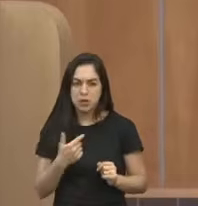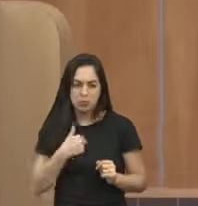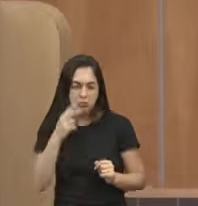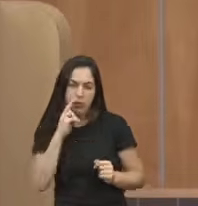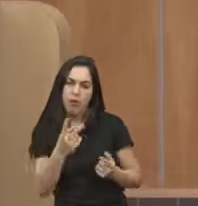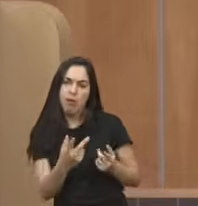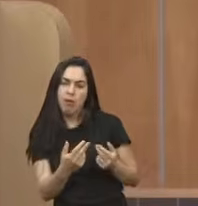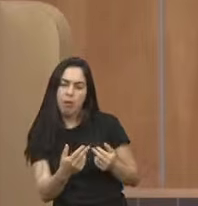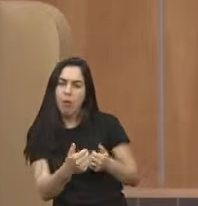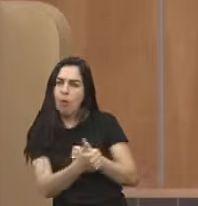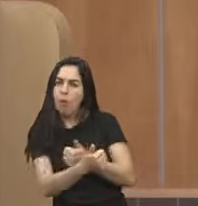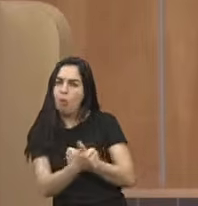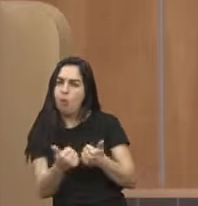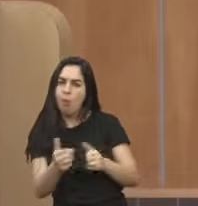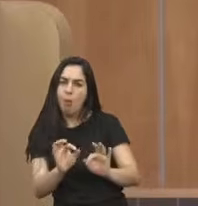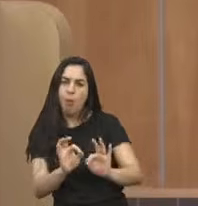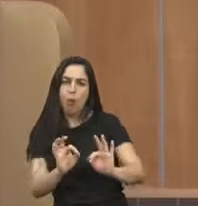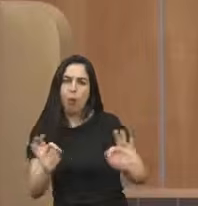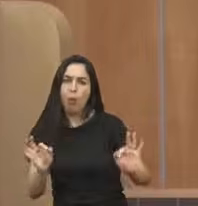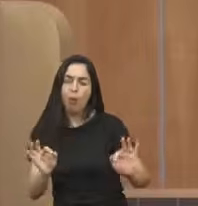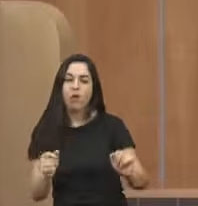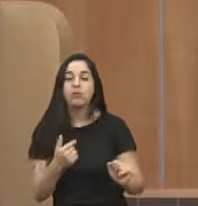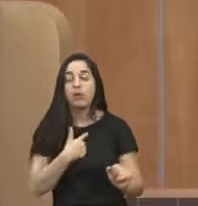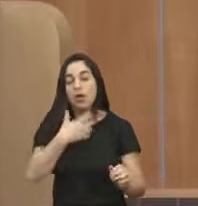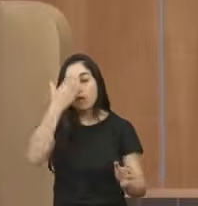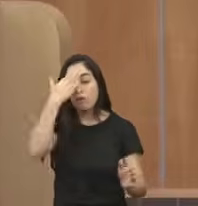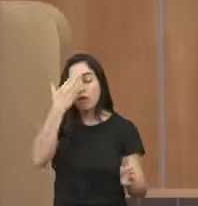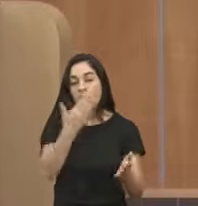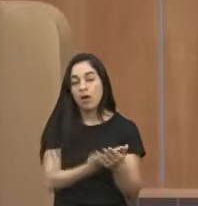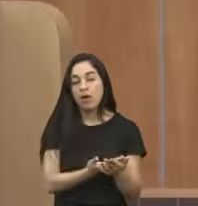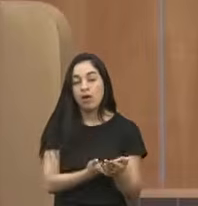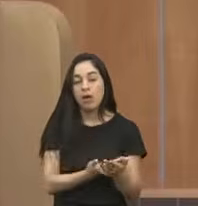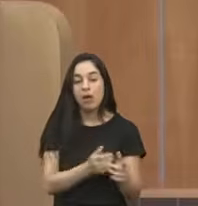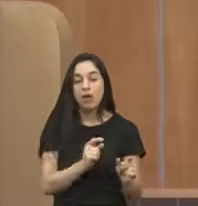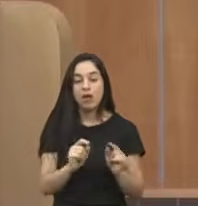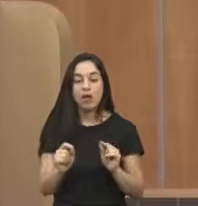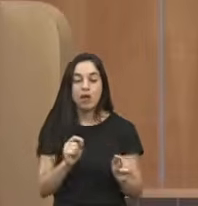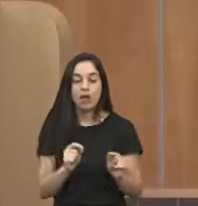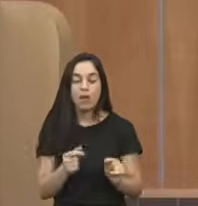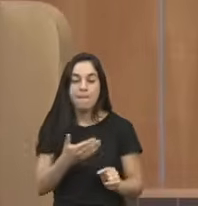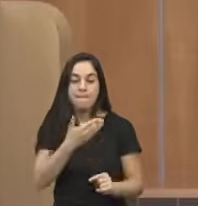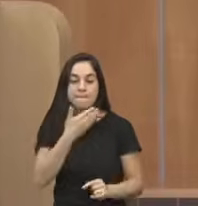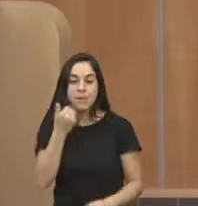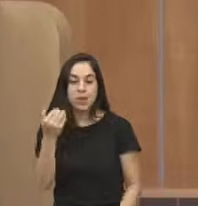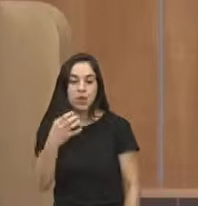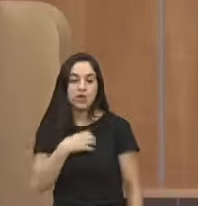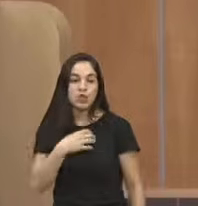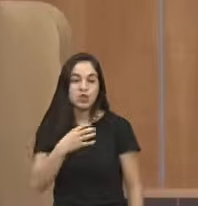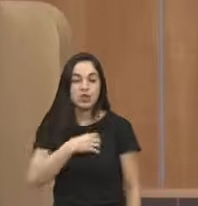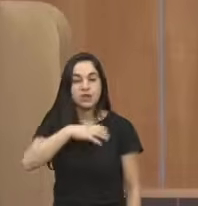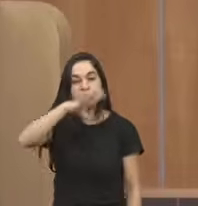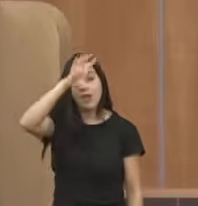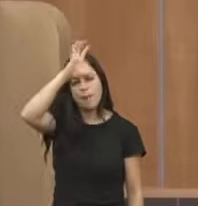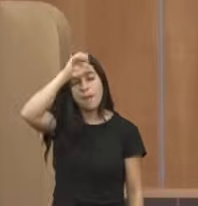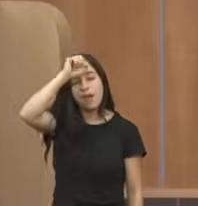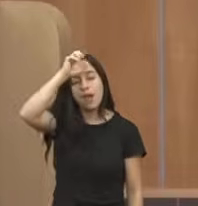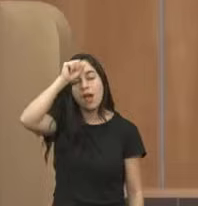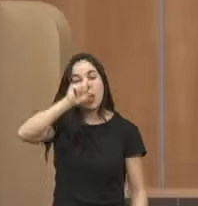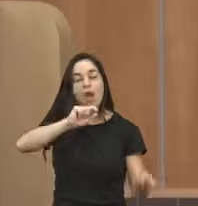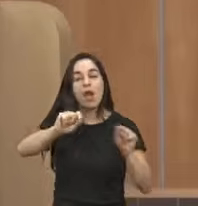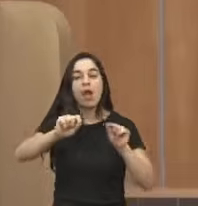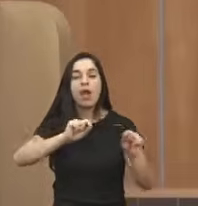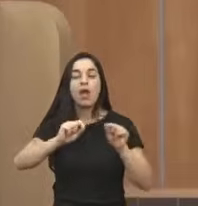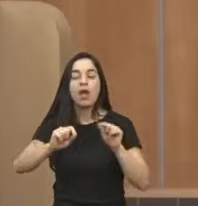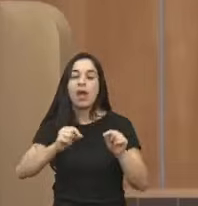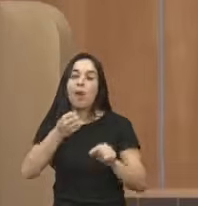quê. Acredito que a melhor forma de aprendizado é através